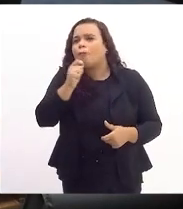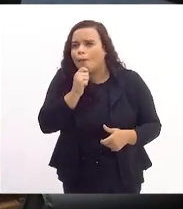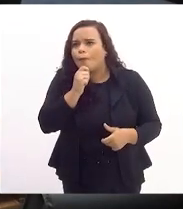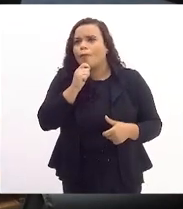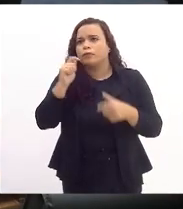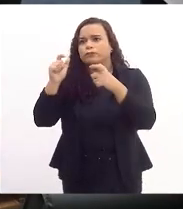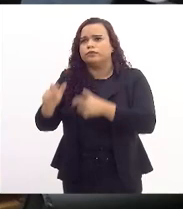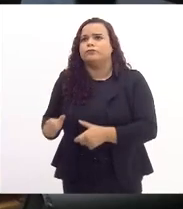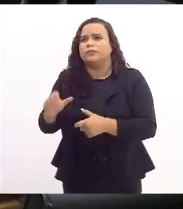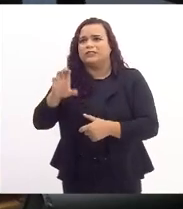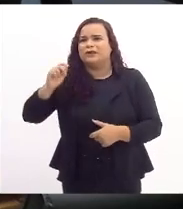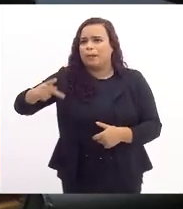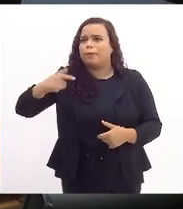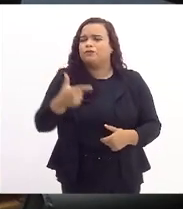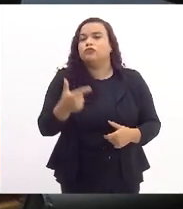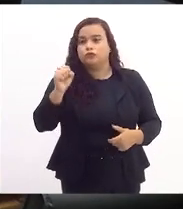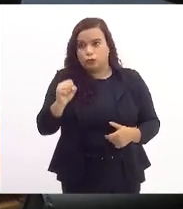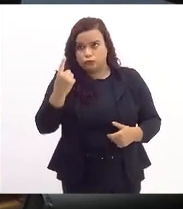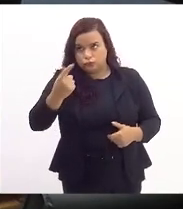28